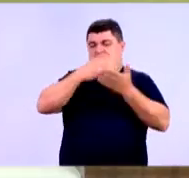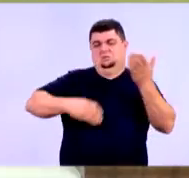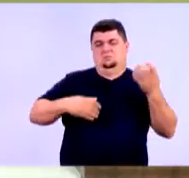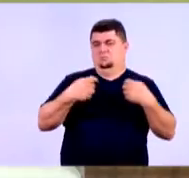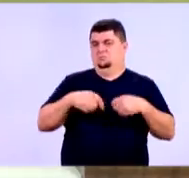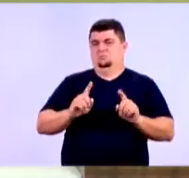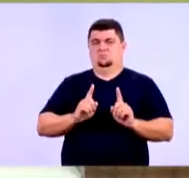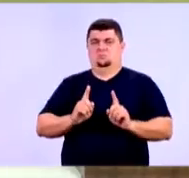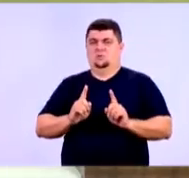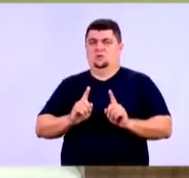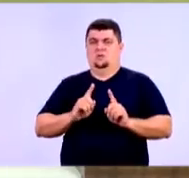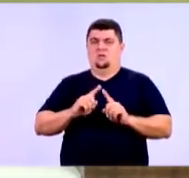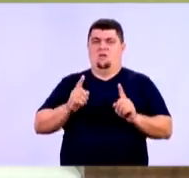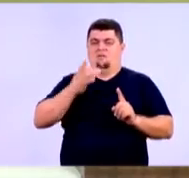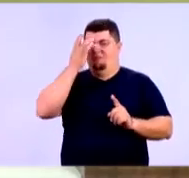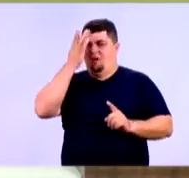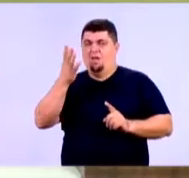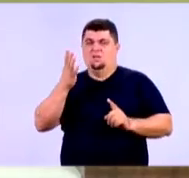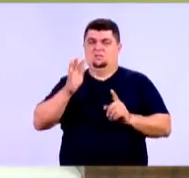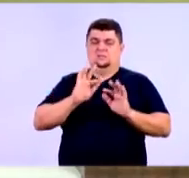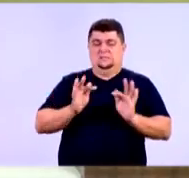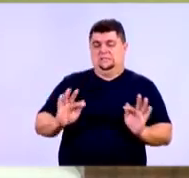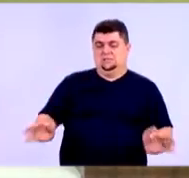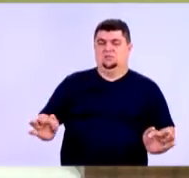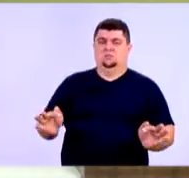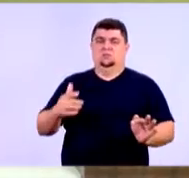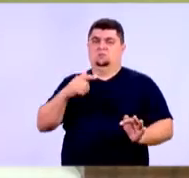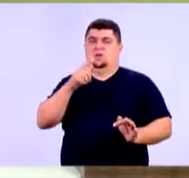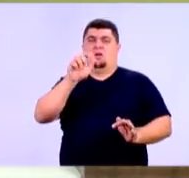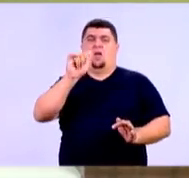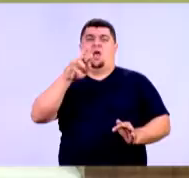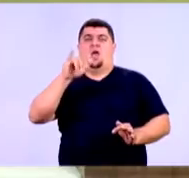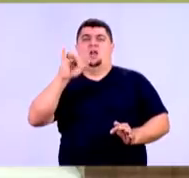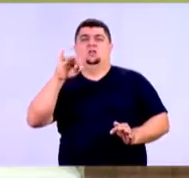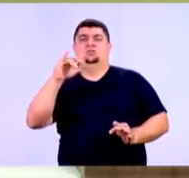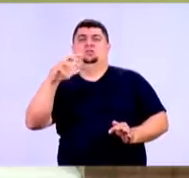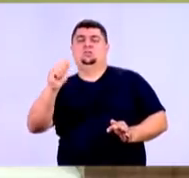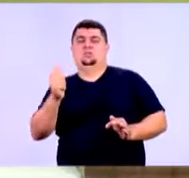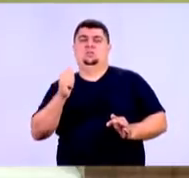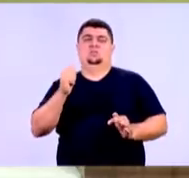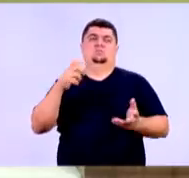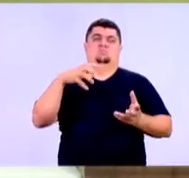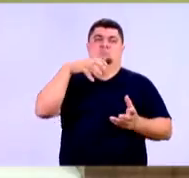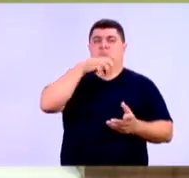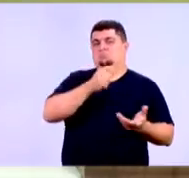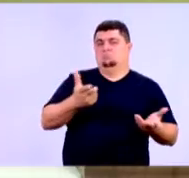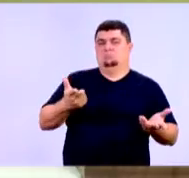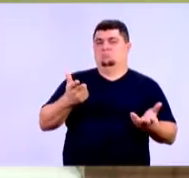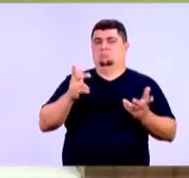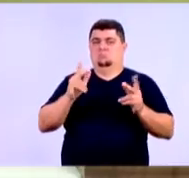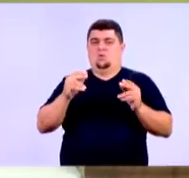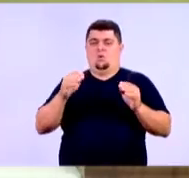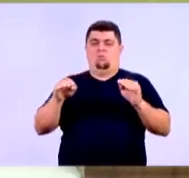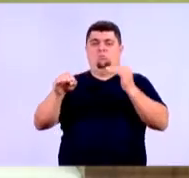contrato ele é mais flexível, não existem garantias tão rígidas, né, quanto você iria